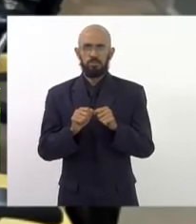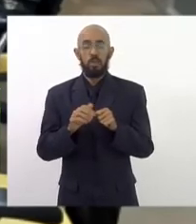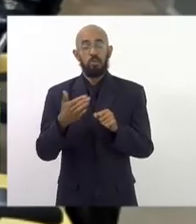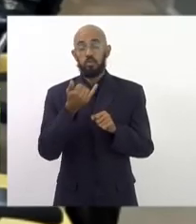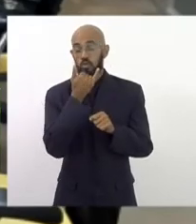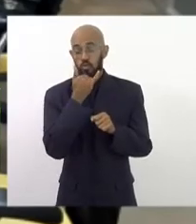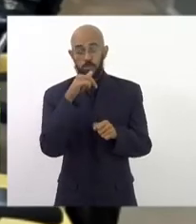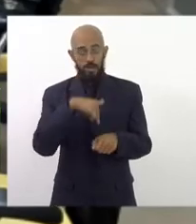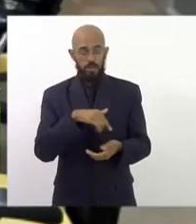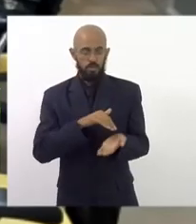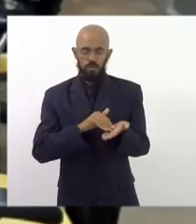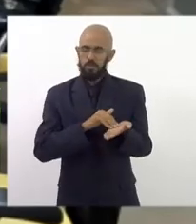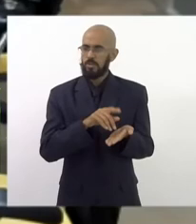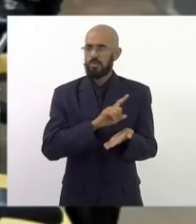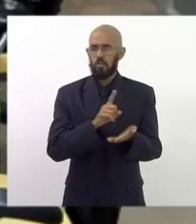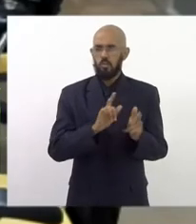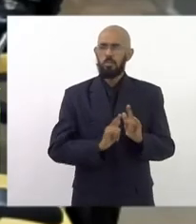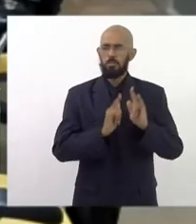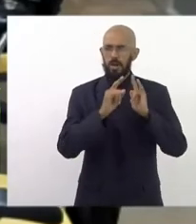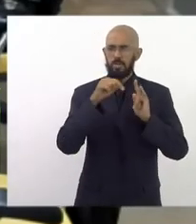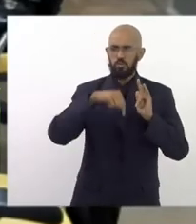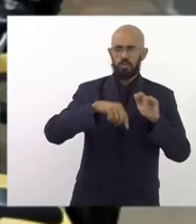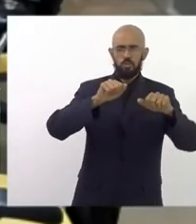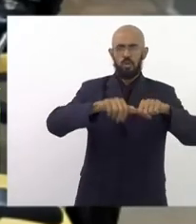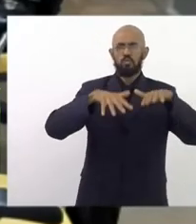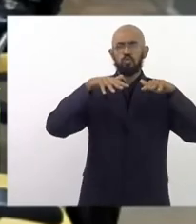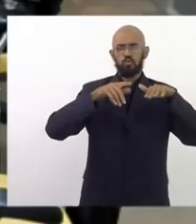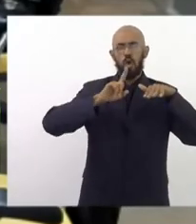aqui no prédio da secretaria, no auditório.